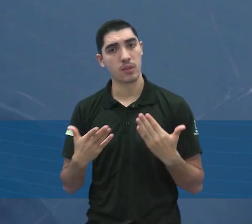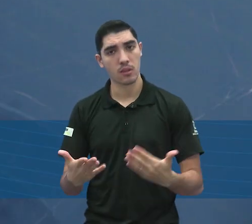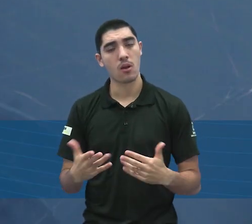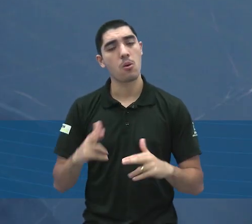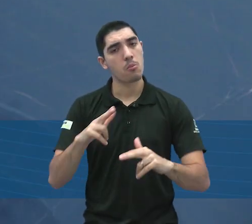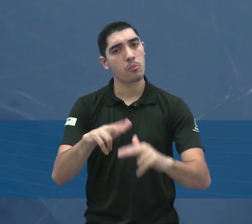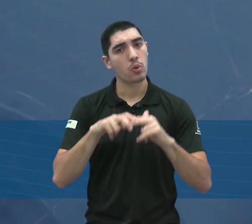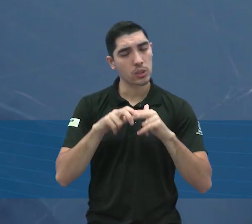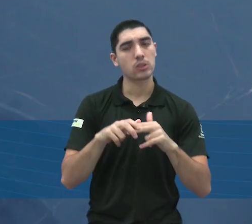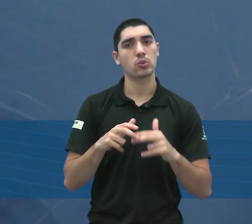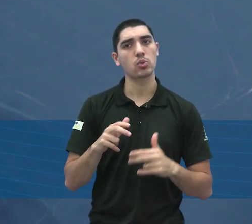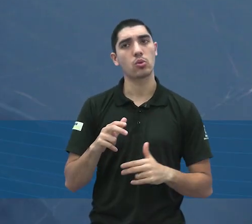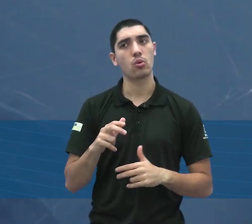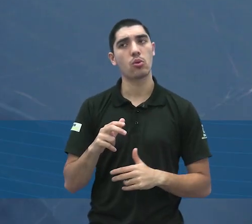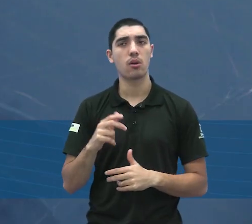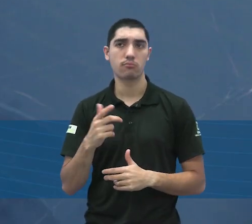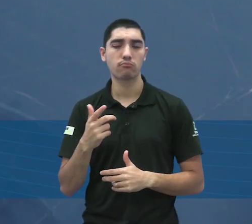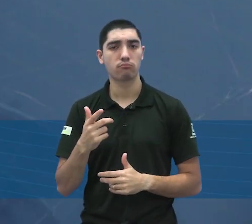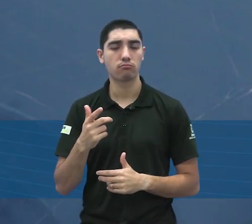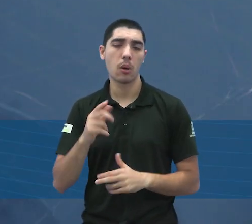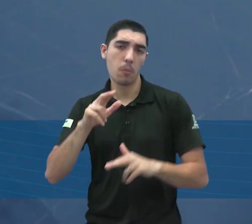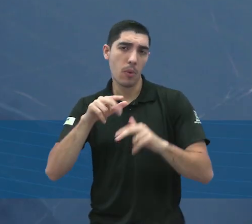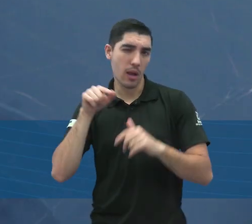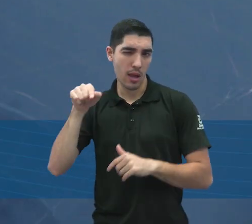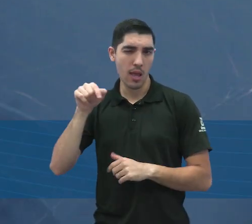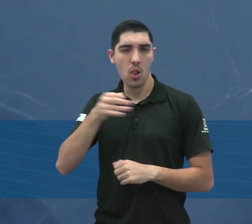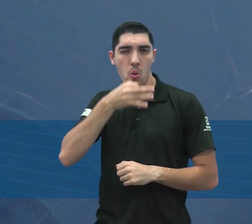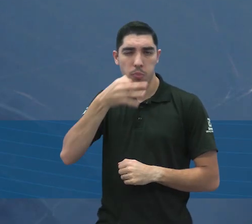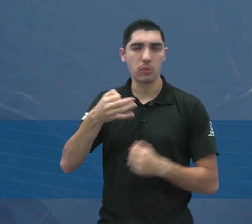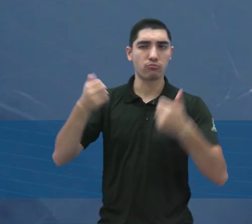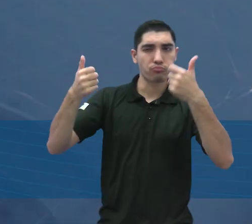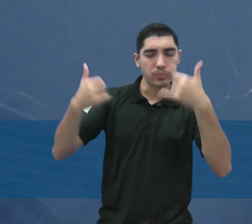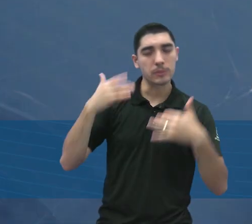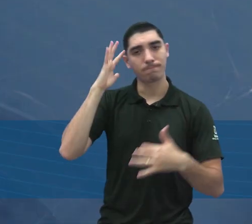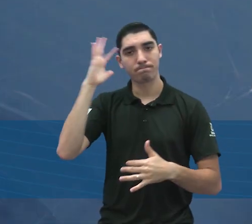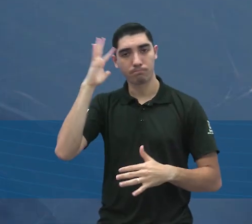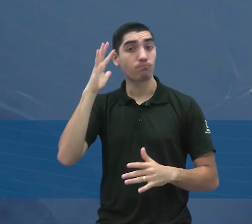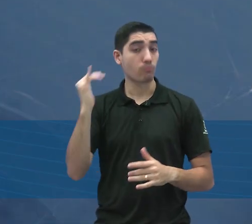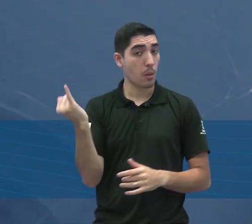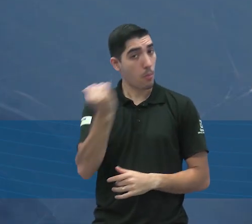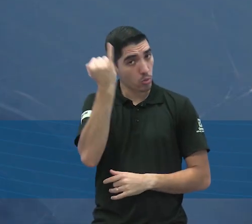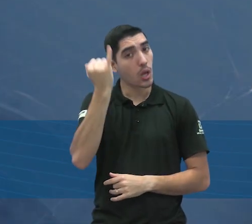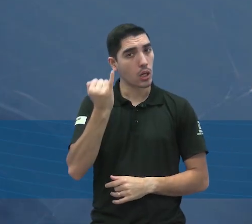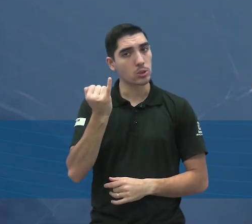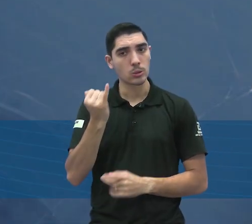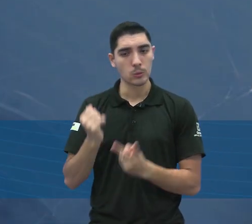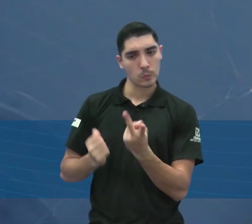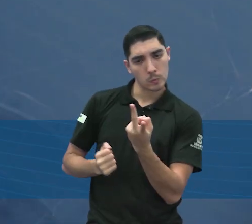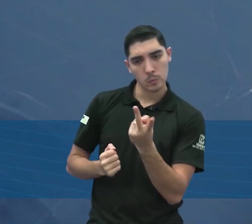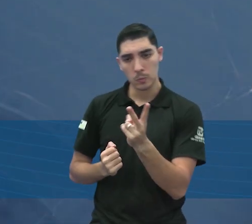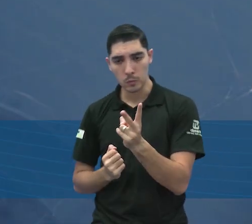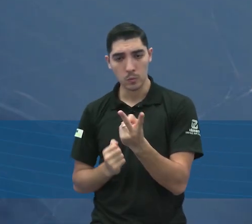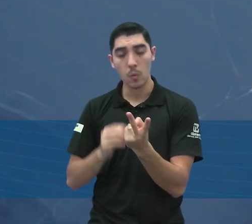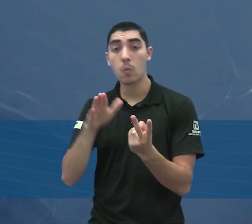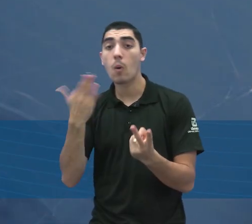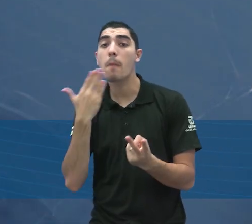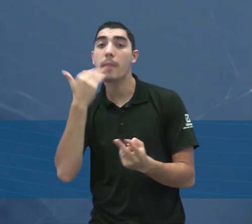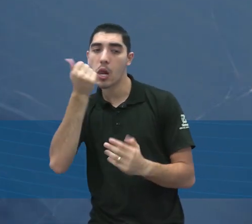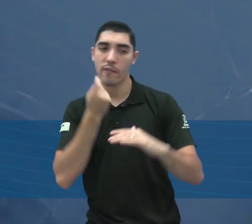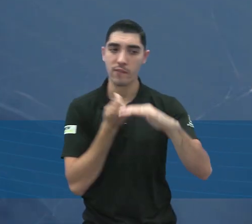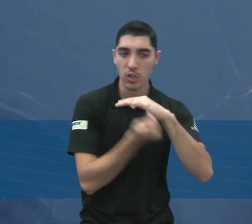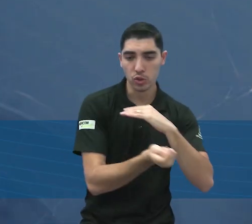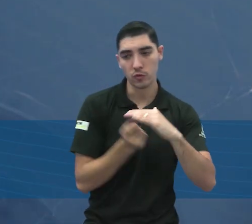é algo bastante cabível de se pensar e de se trabalhar nesse sentido, né? Nós temos as